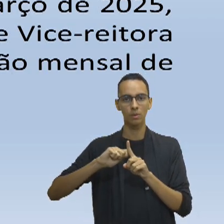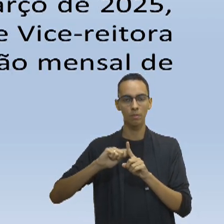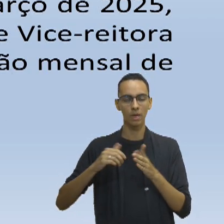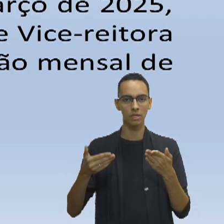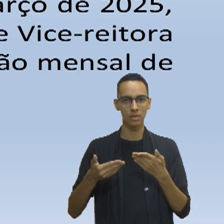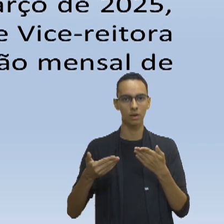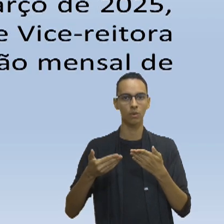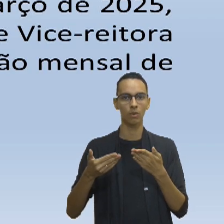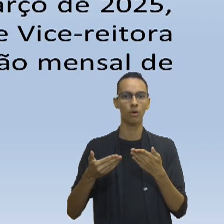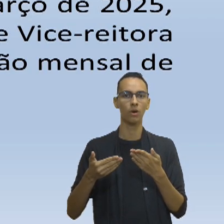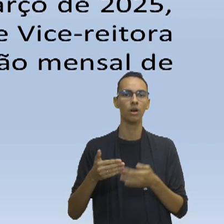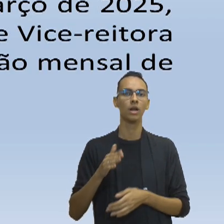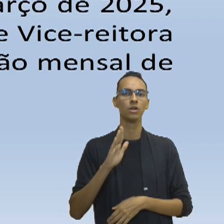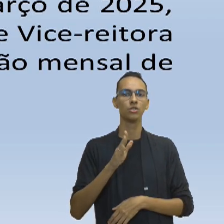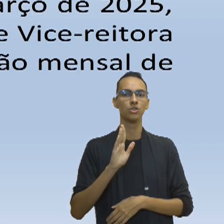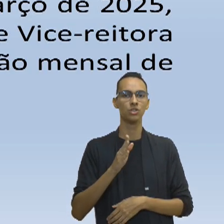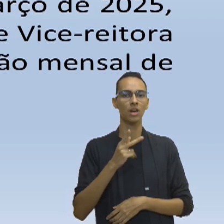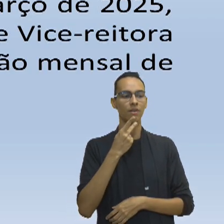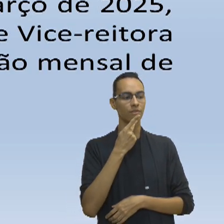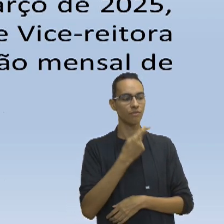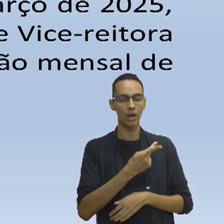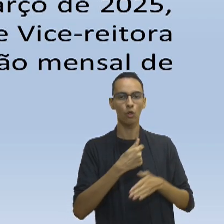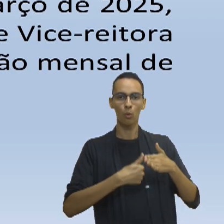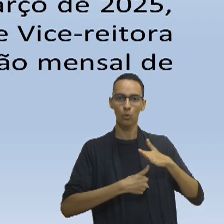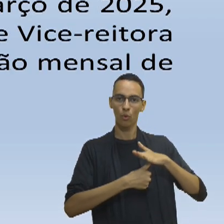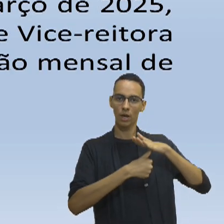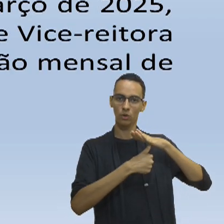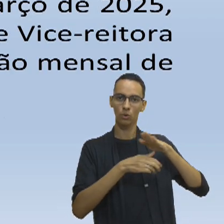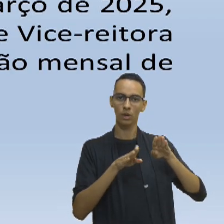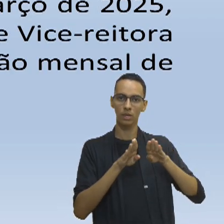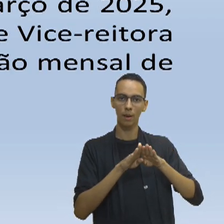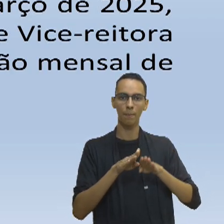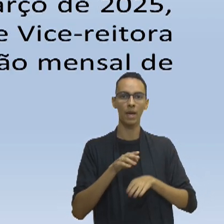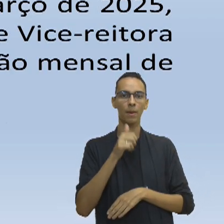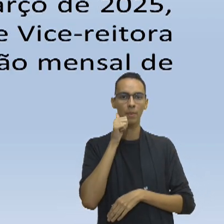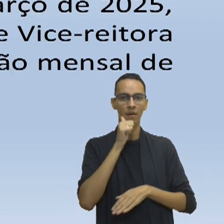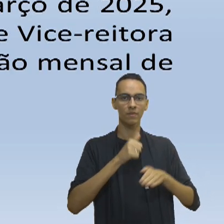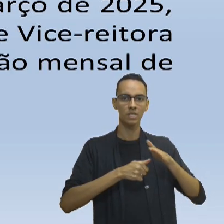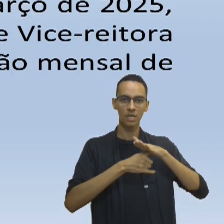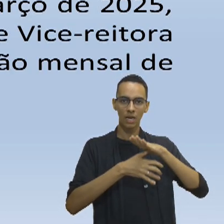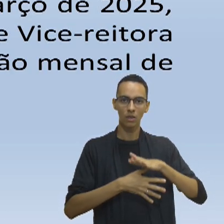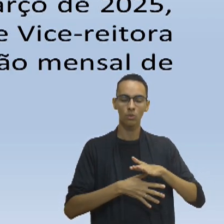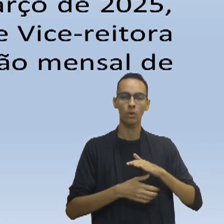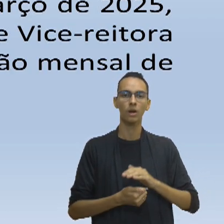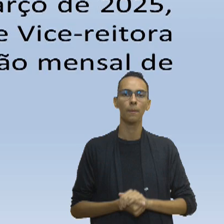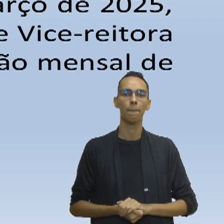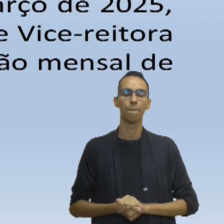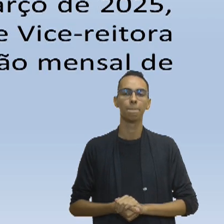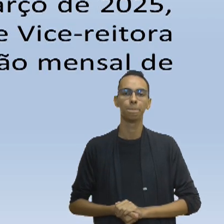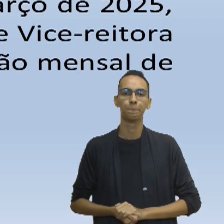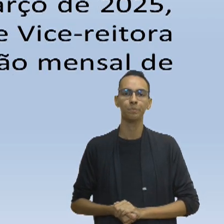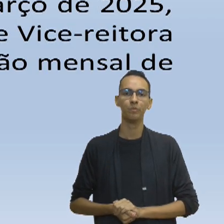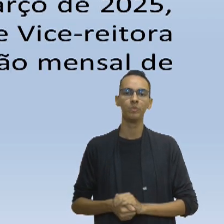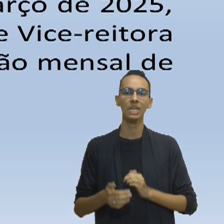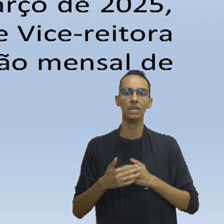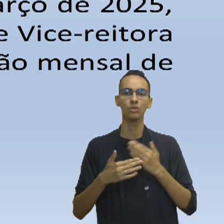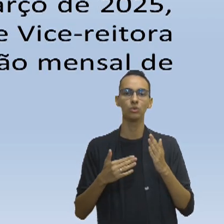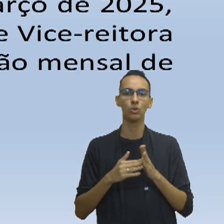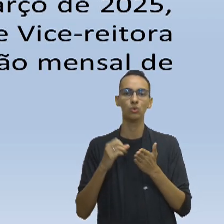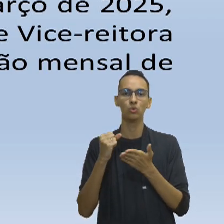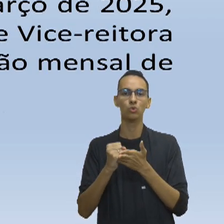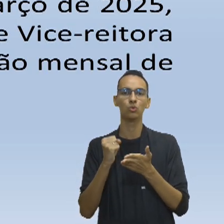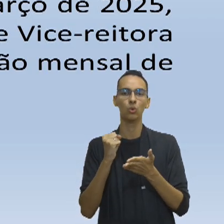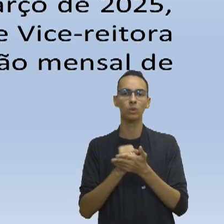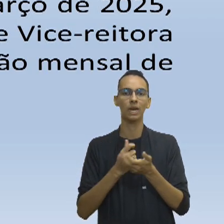emitiu recomendações ao reitor e à vice-reitora quanto à necessidade de redução na execução mensal de diversos contratos